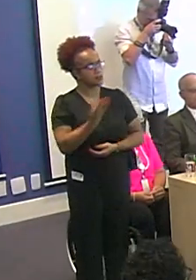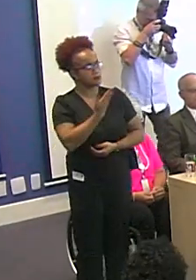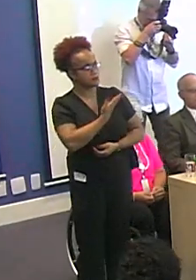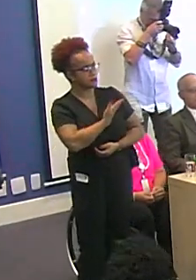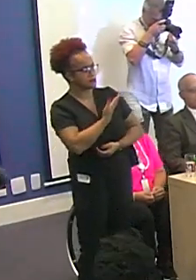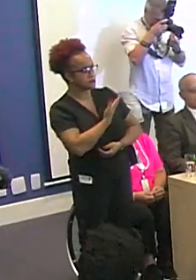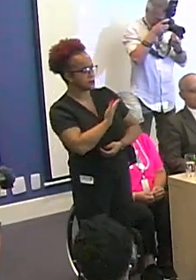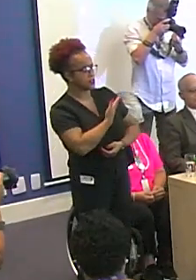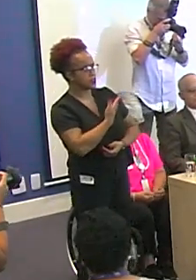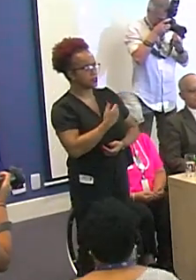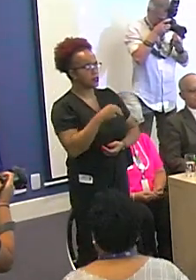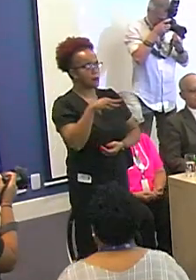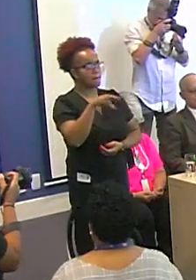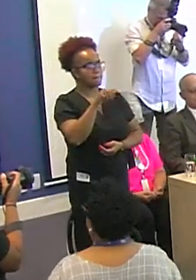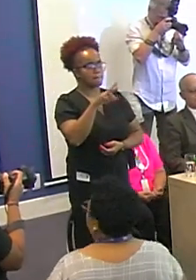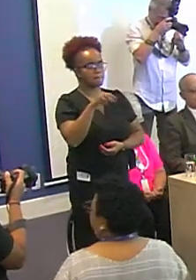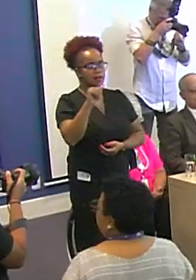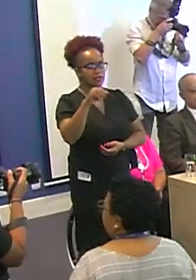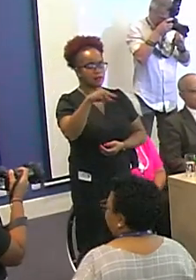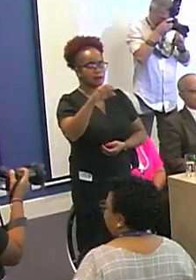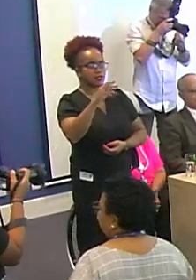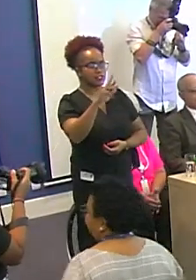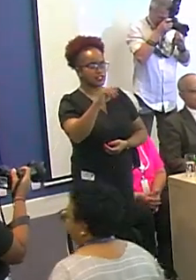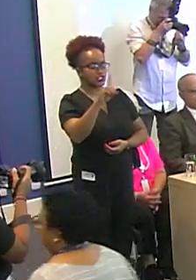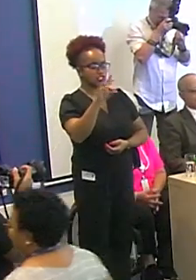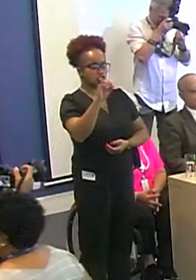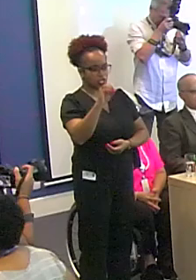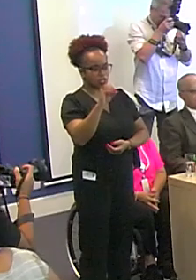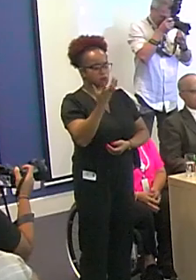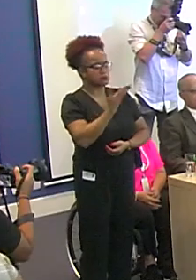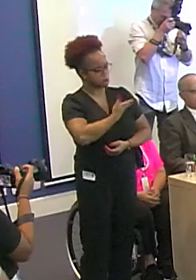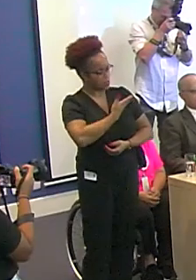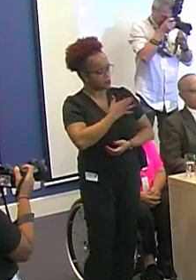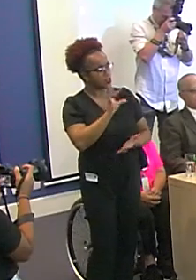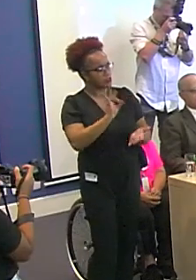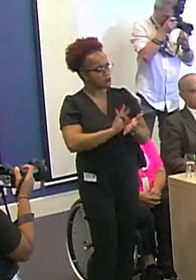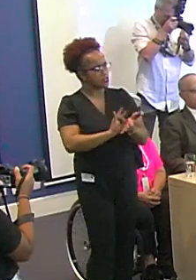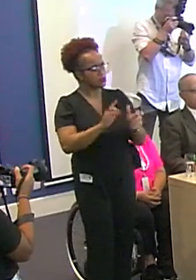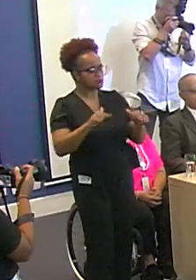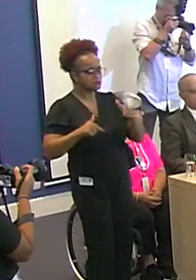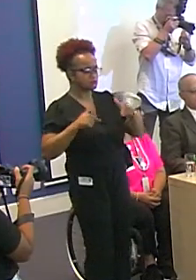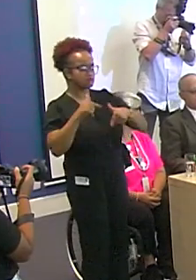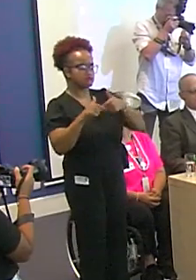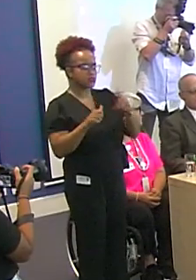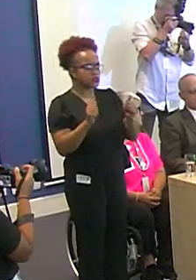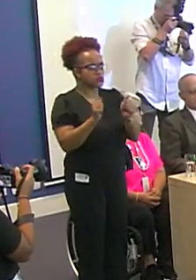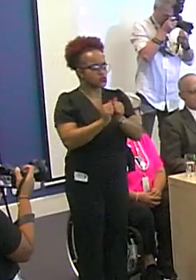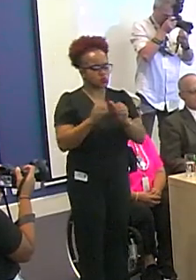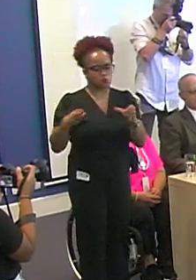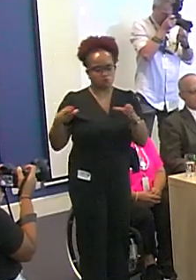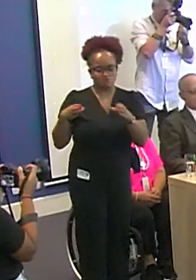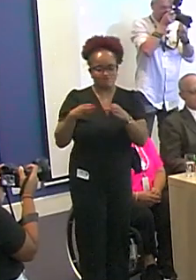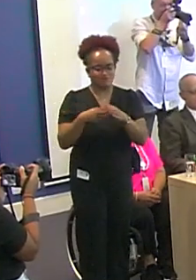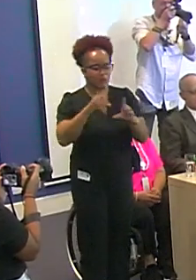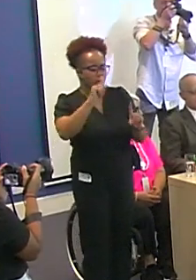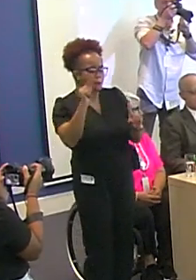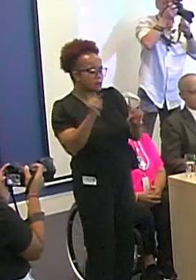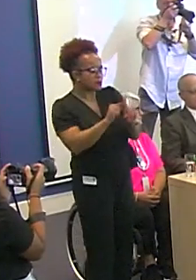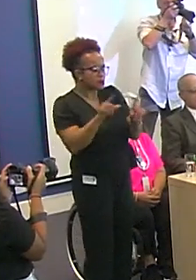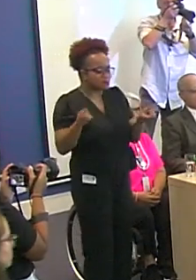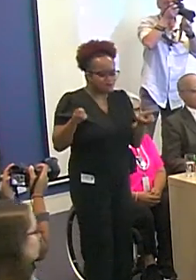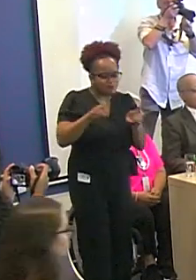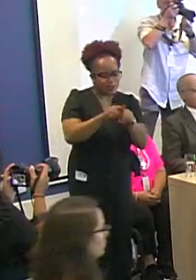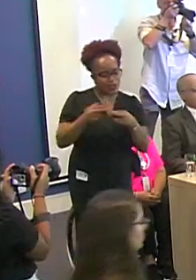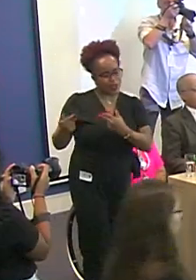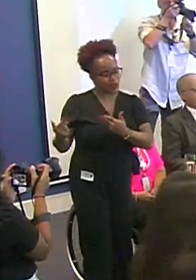amiga Maria Machado, posso chamar assim de amiga, né, porque nós trabalhamos no mesmo sentido, com o mesmo afinco, que